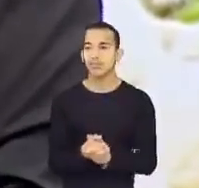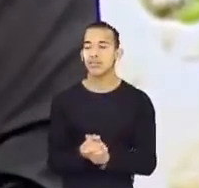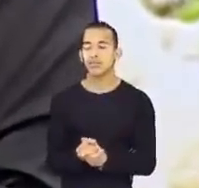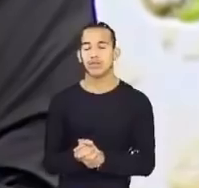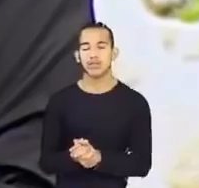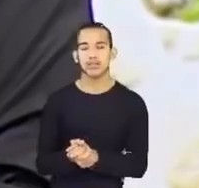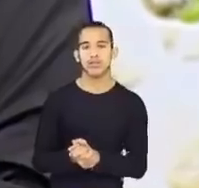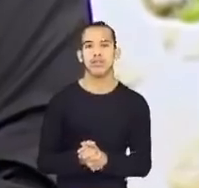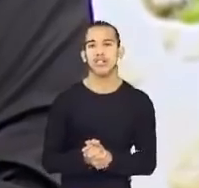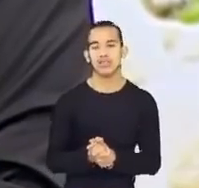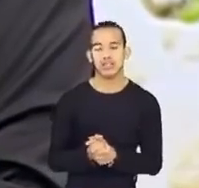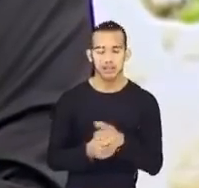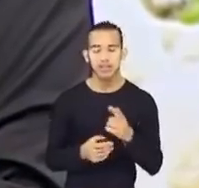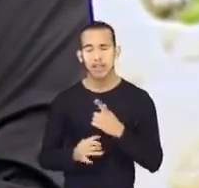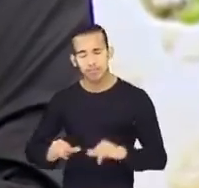a esperança, a fé.